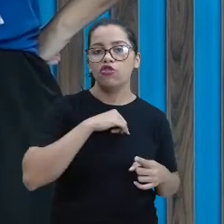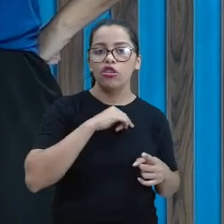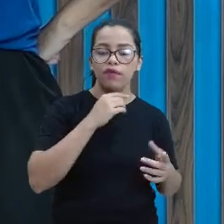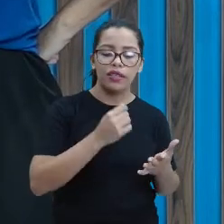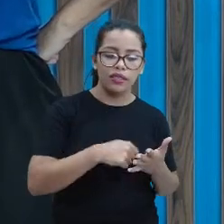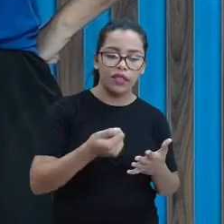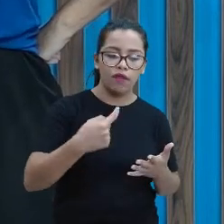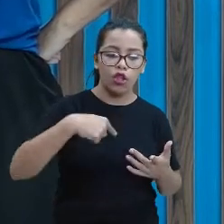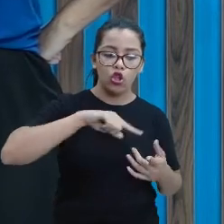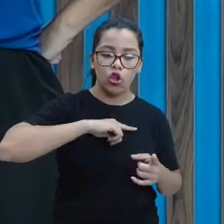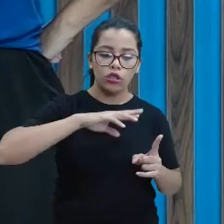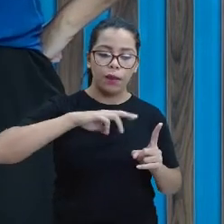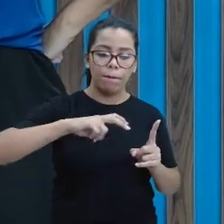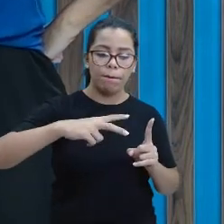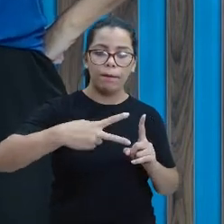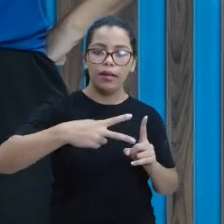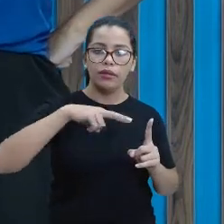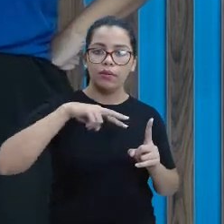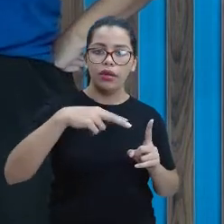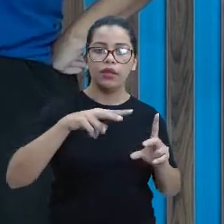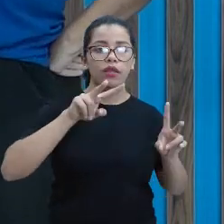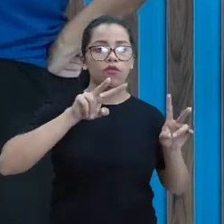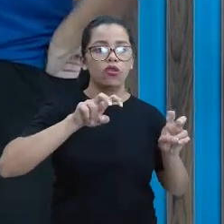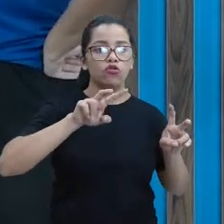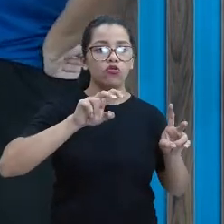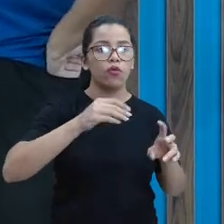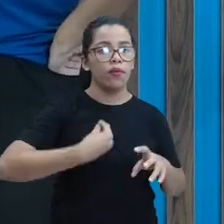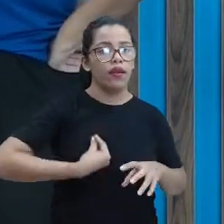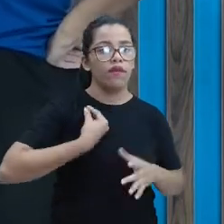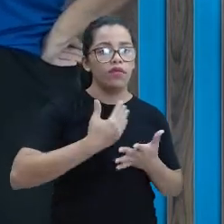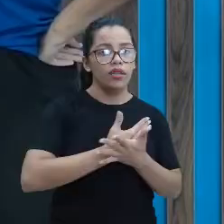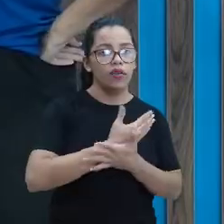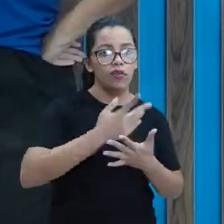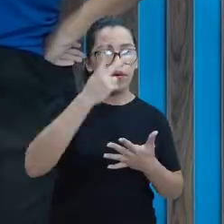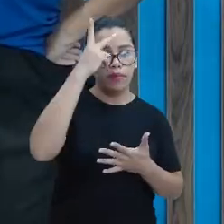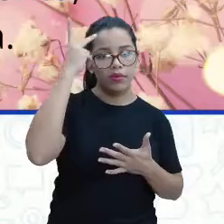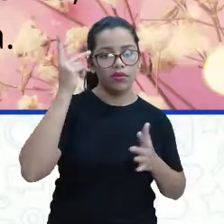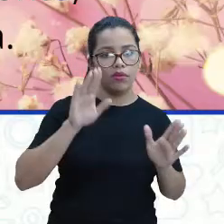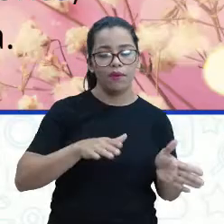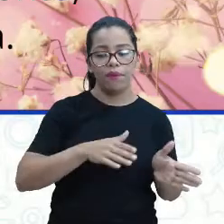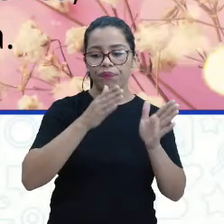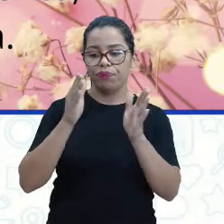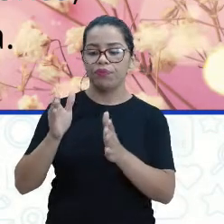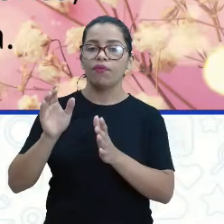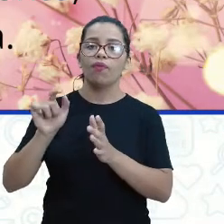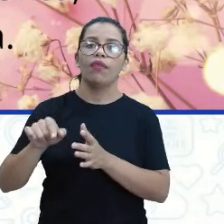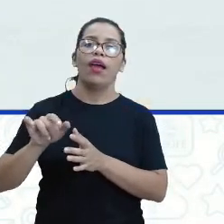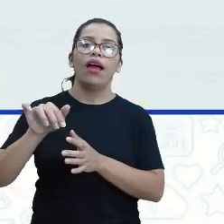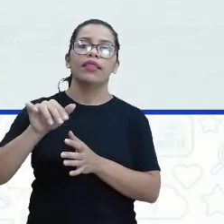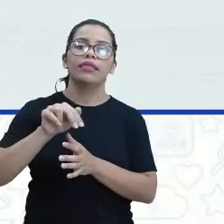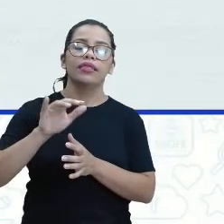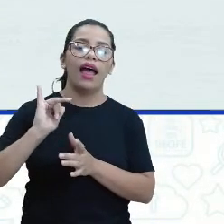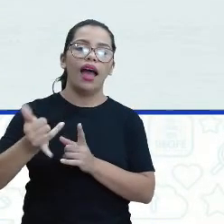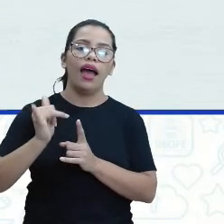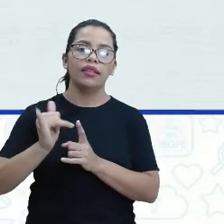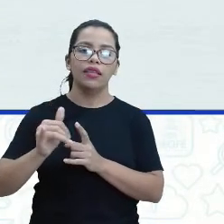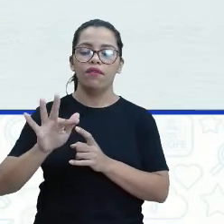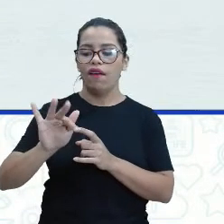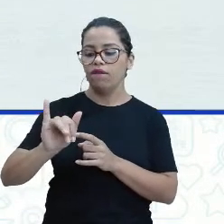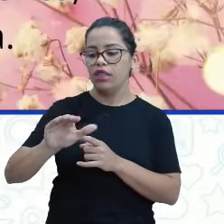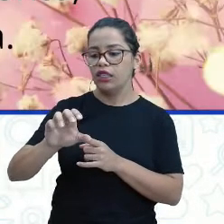Não é a vida real, né, da pessoa. Já a narrativa ficcional cria ou recria os